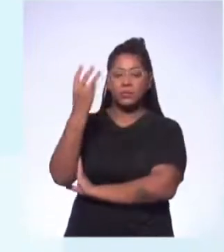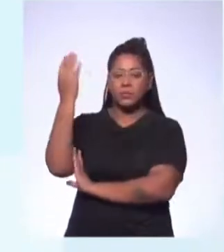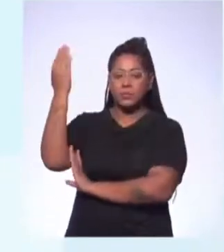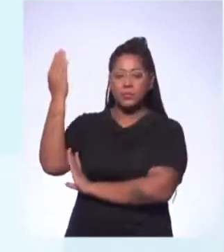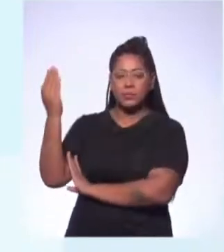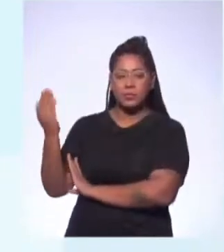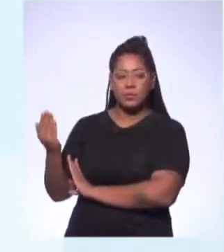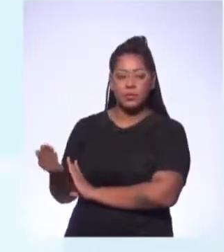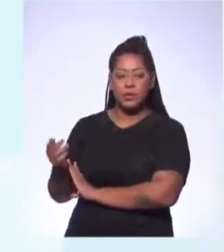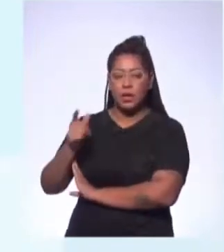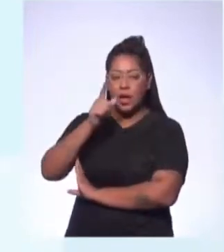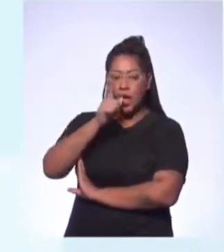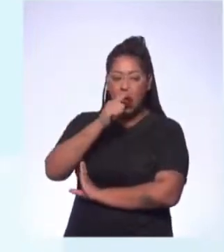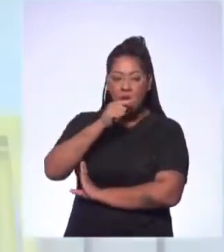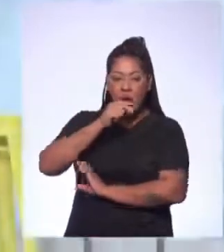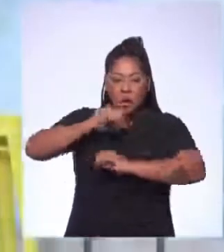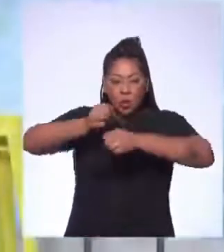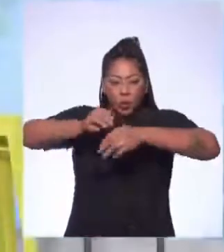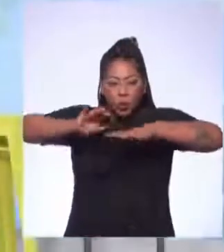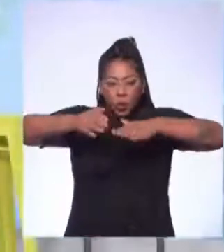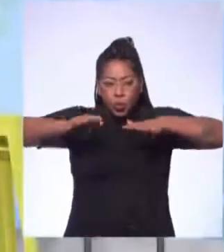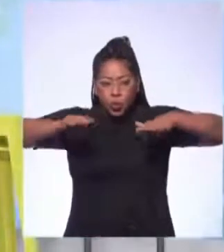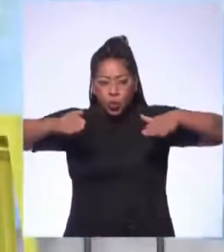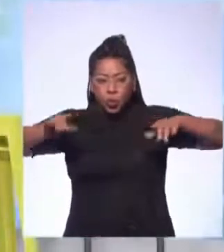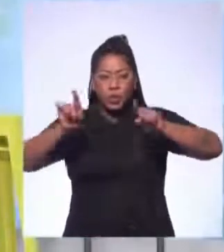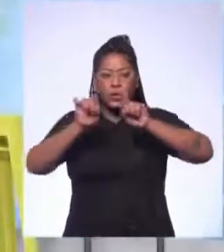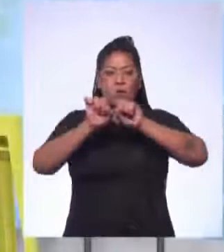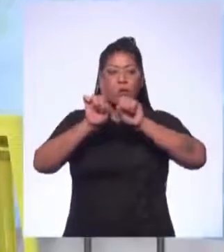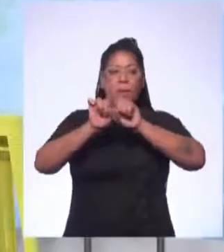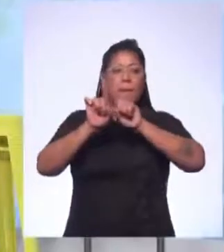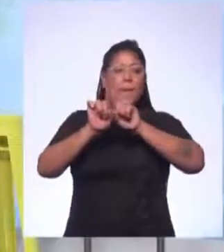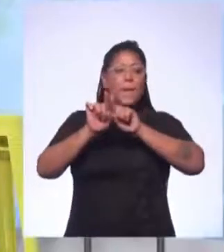das águas e a poluição do solo.